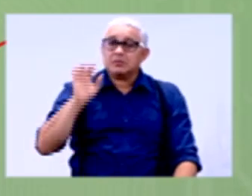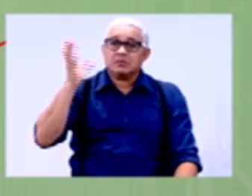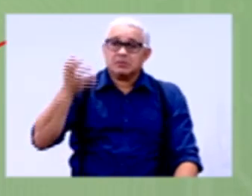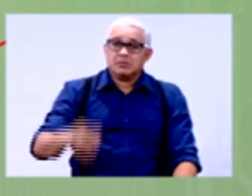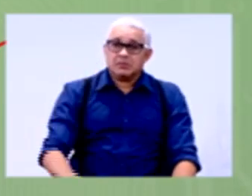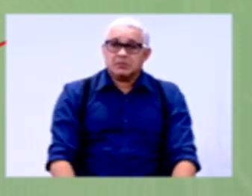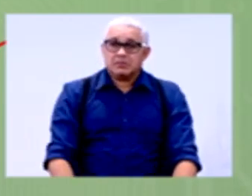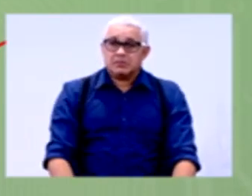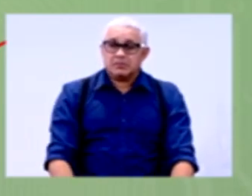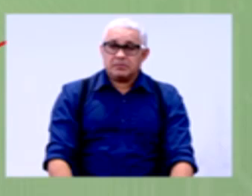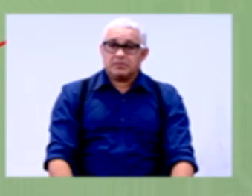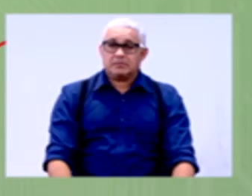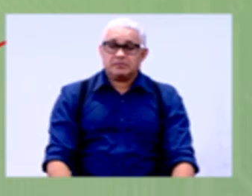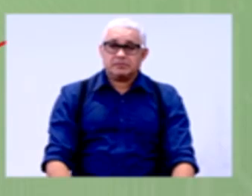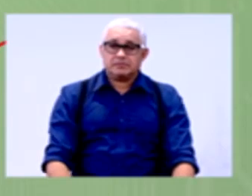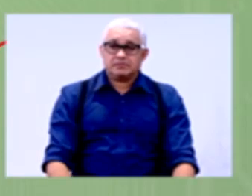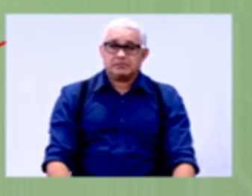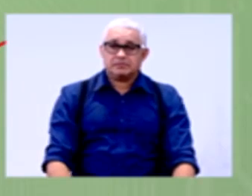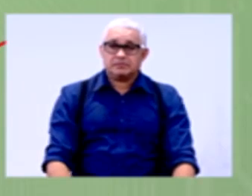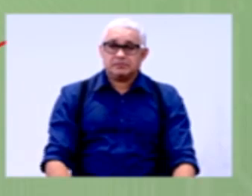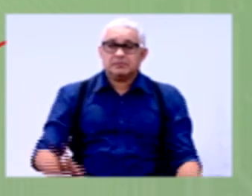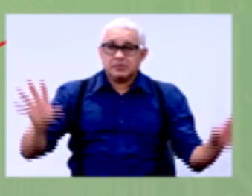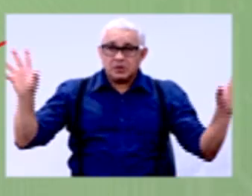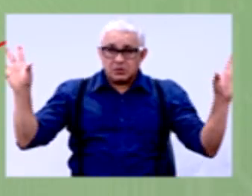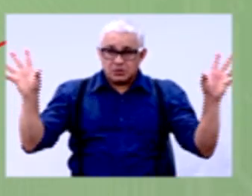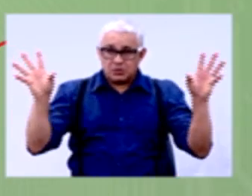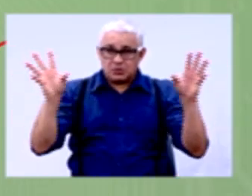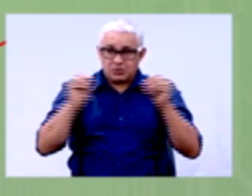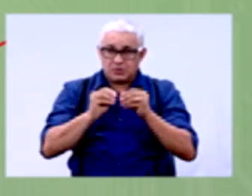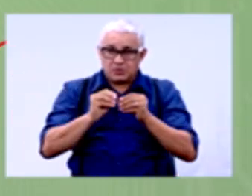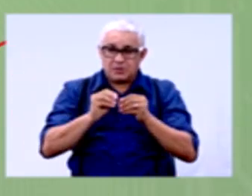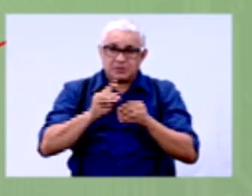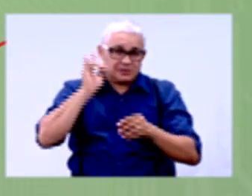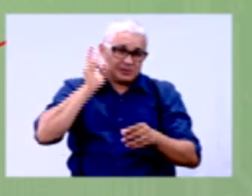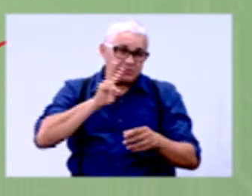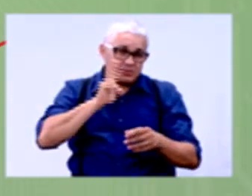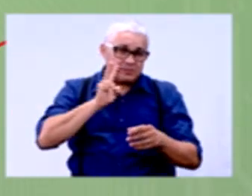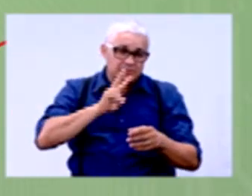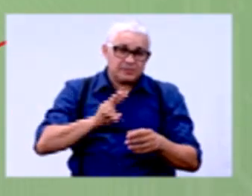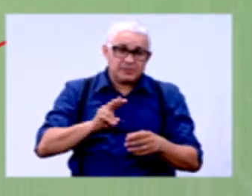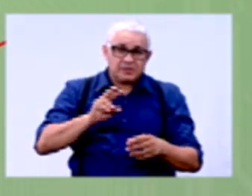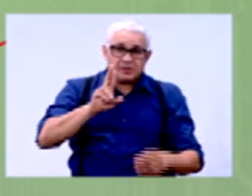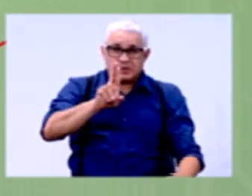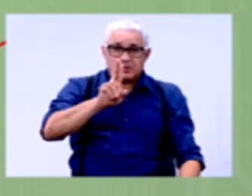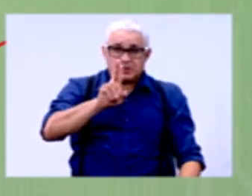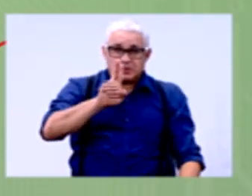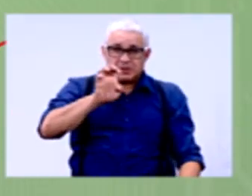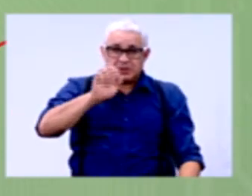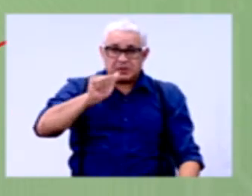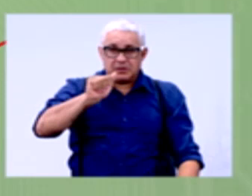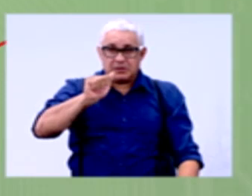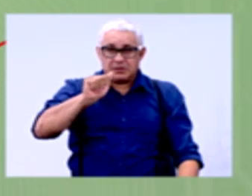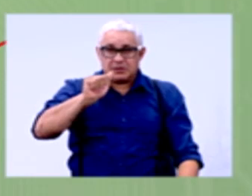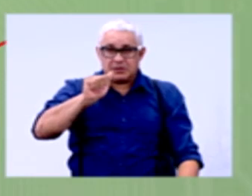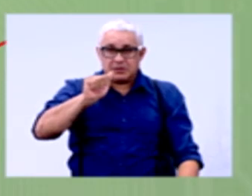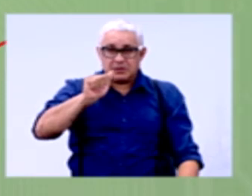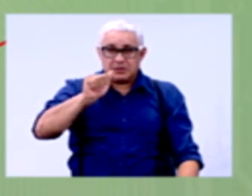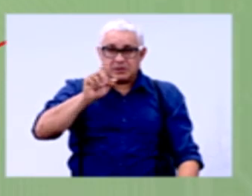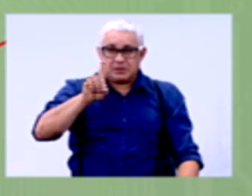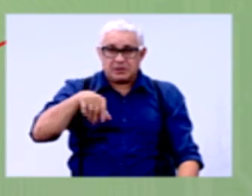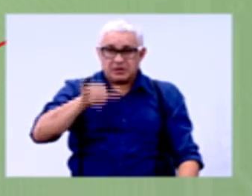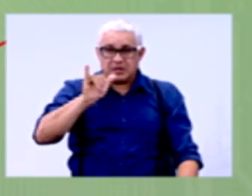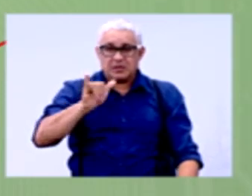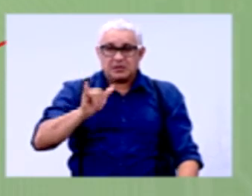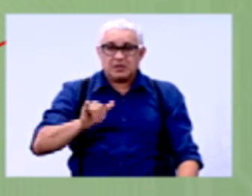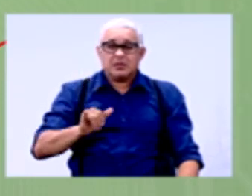acontece, né? Após o carregamento do nosso documento, lembram da função read, né, que só lê após garantir que toda